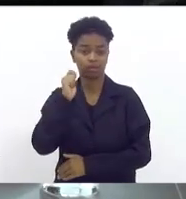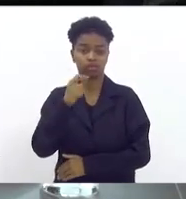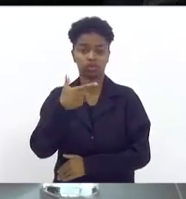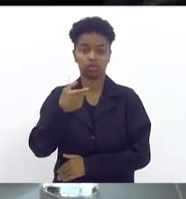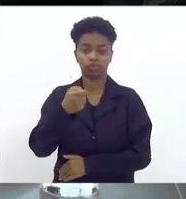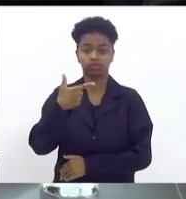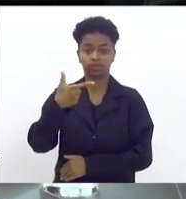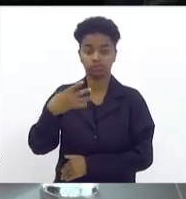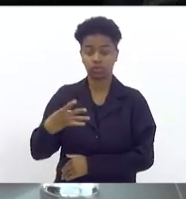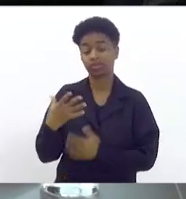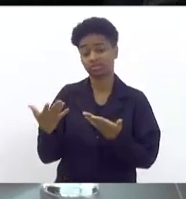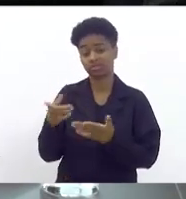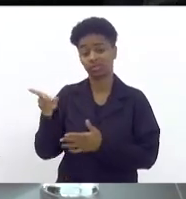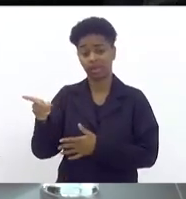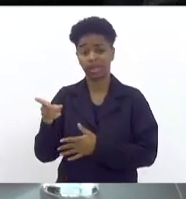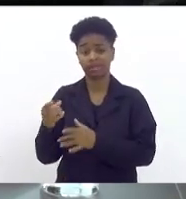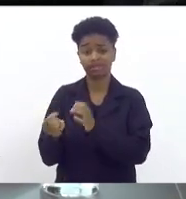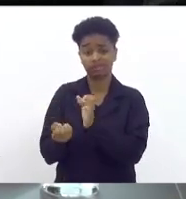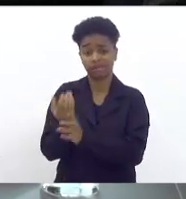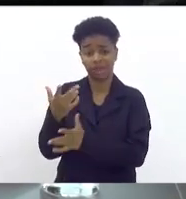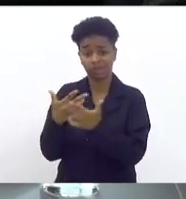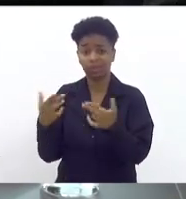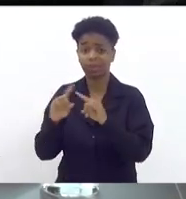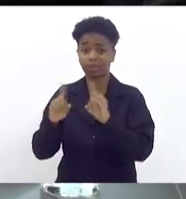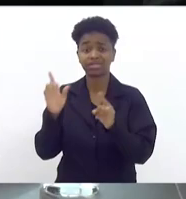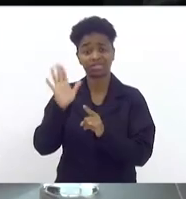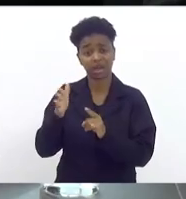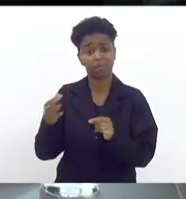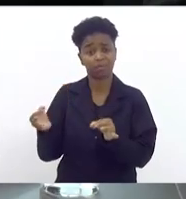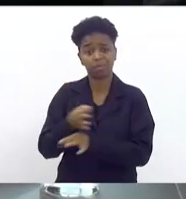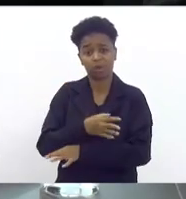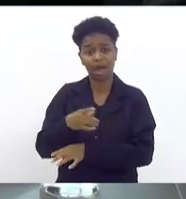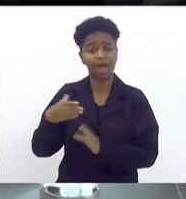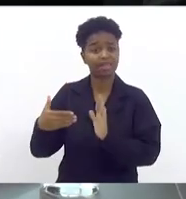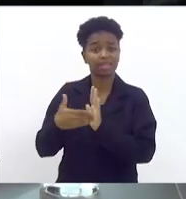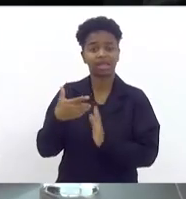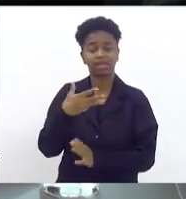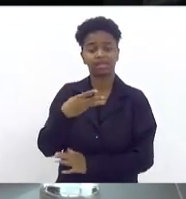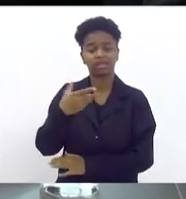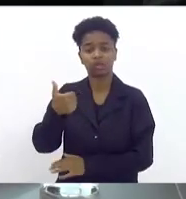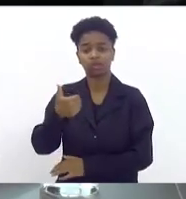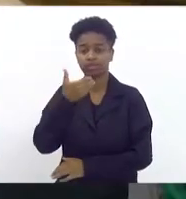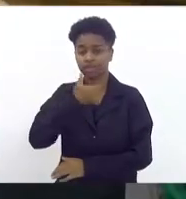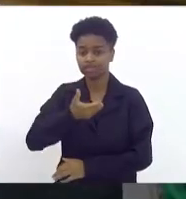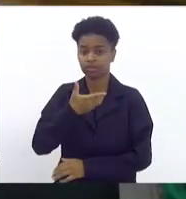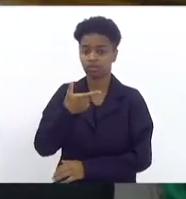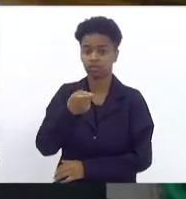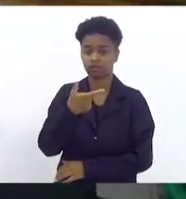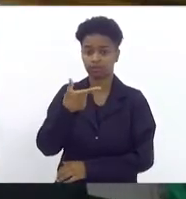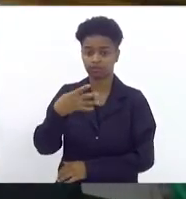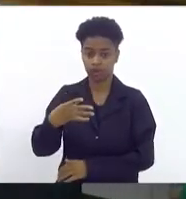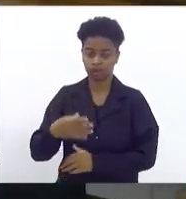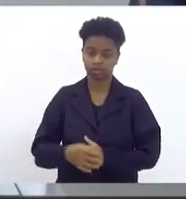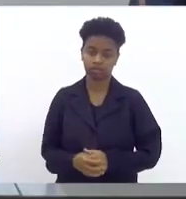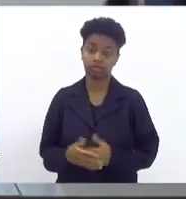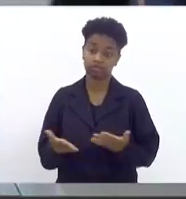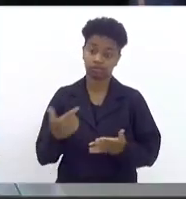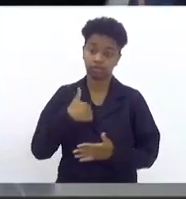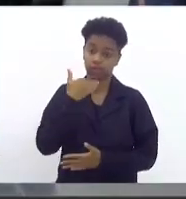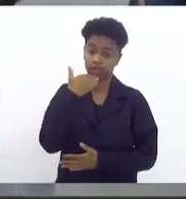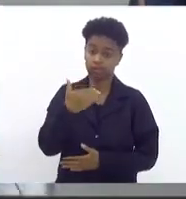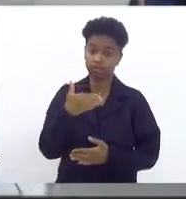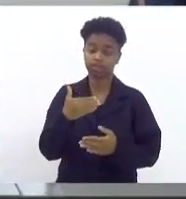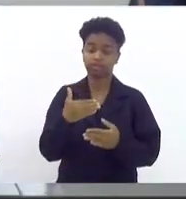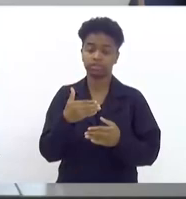ele está querendo legislar sobre algo que concretamente existe até 31 de dezembro de 24. Vou pedir vênia ao plenário aqui,